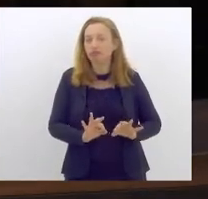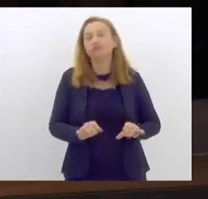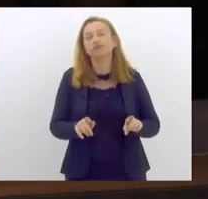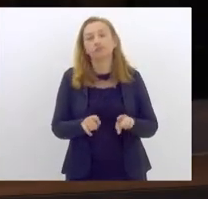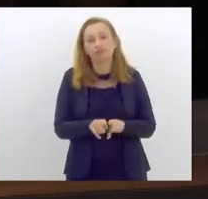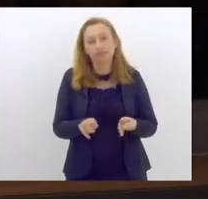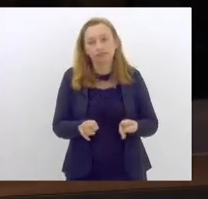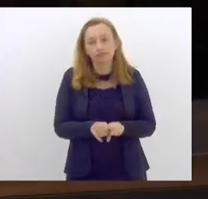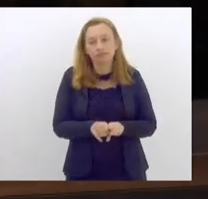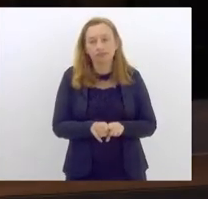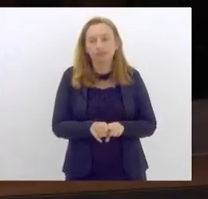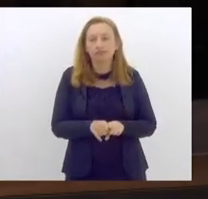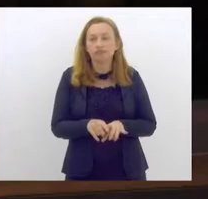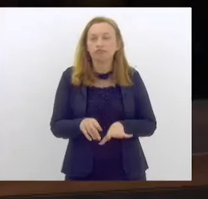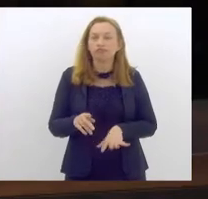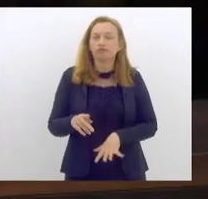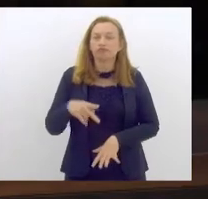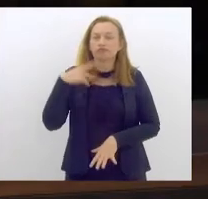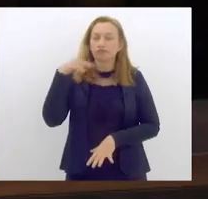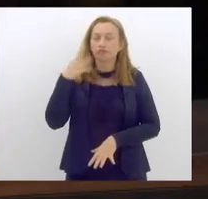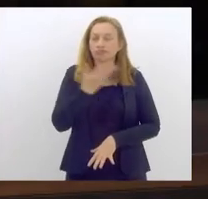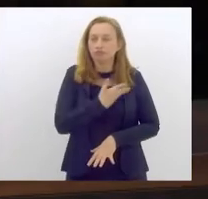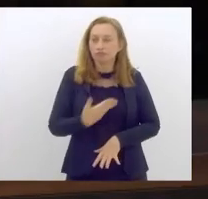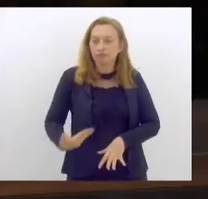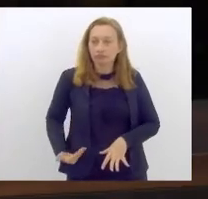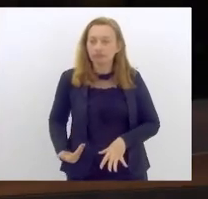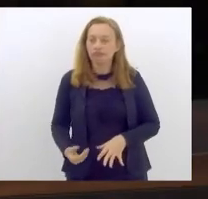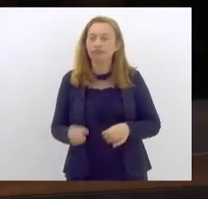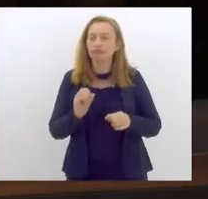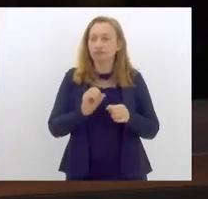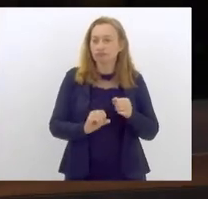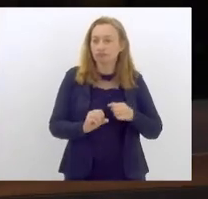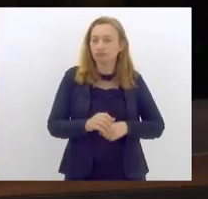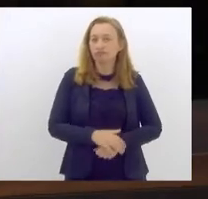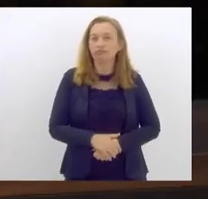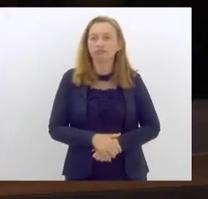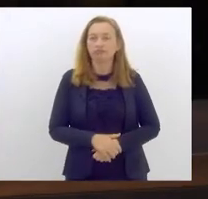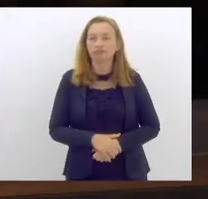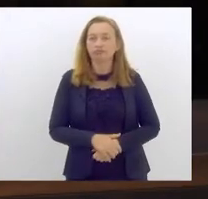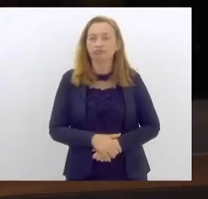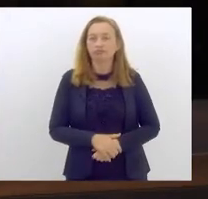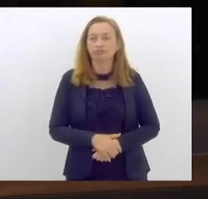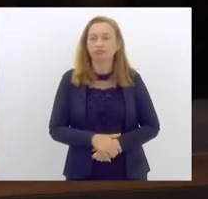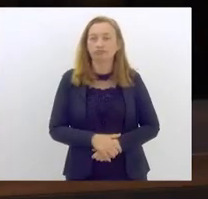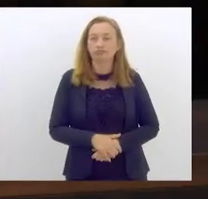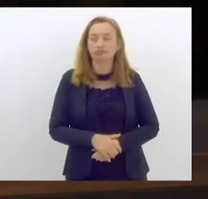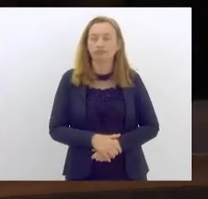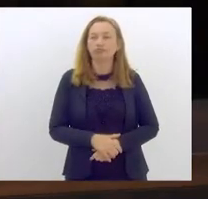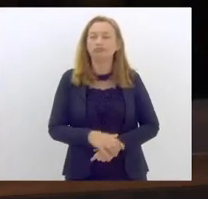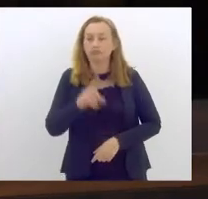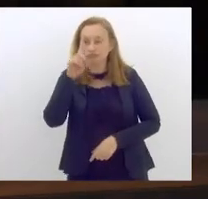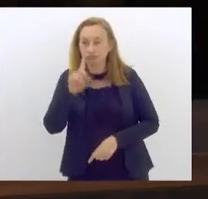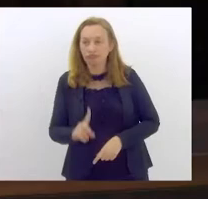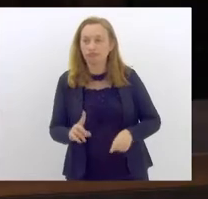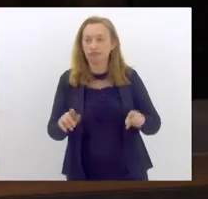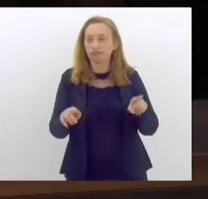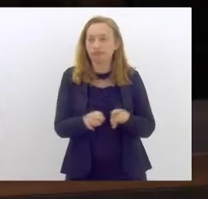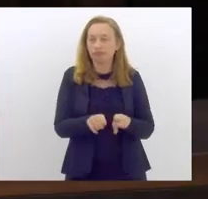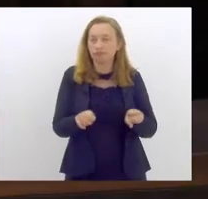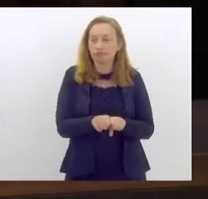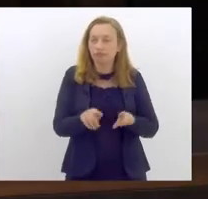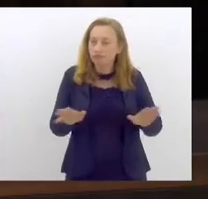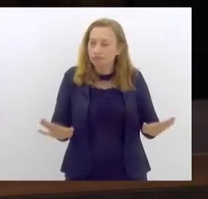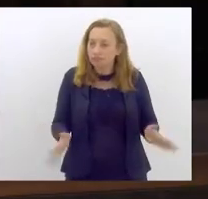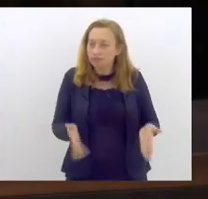também nas políticas públicas que nós devemos realizar para isso garantindo também o